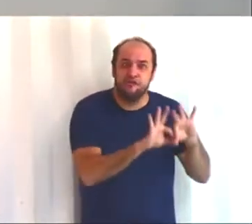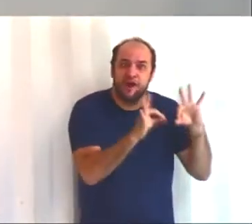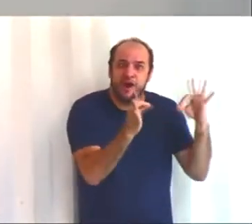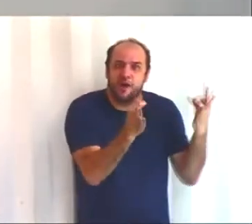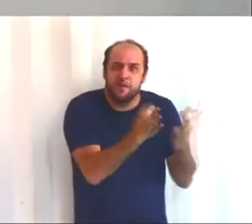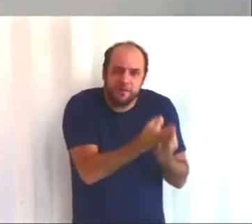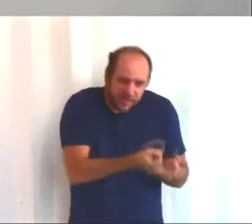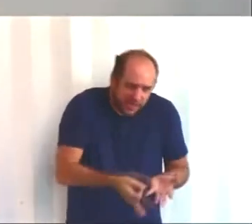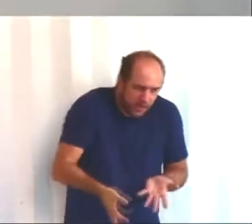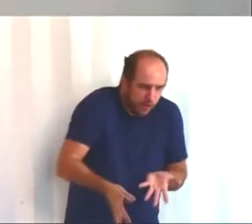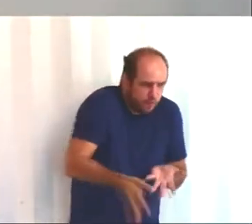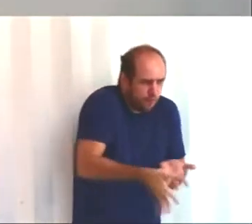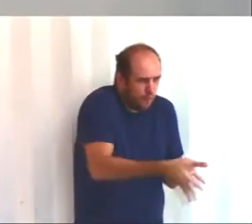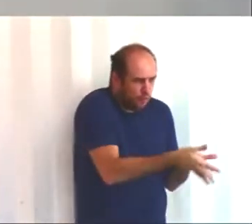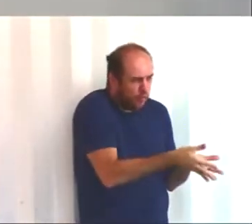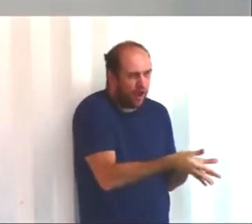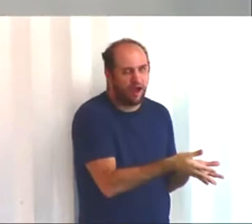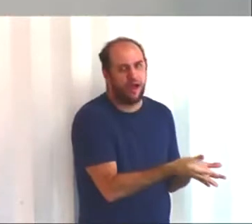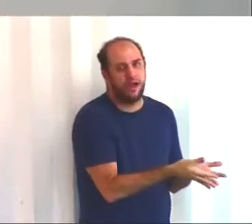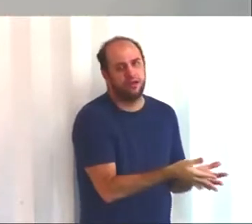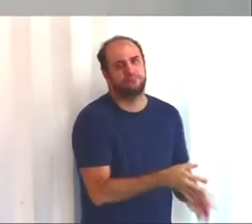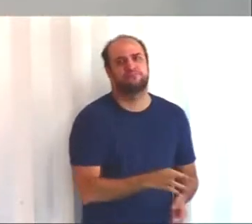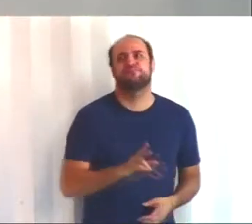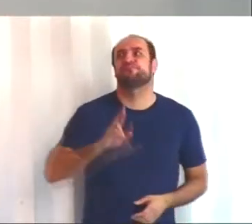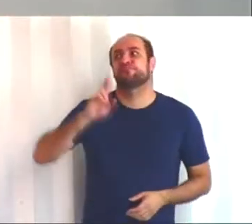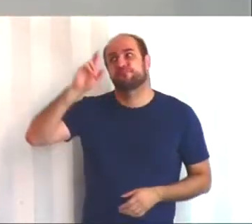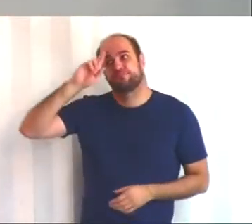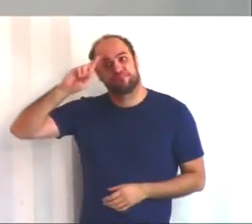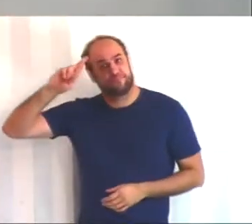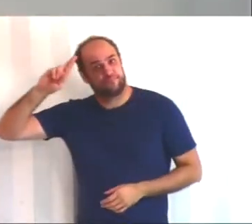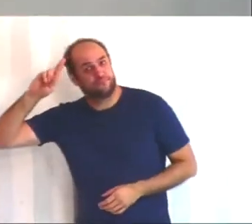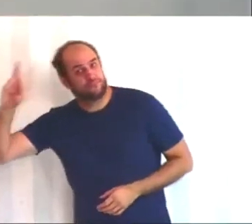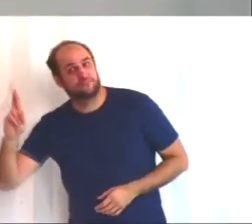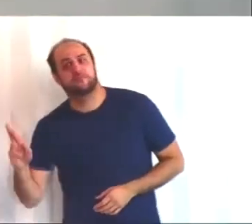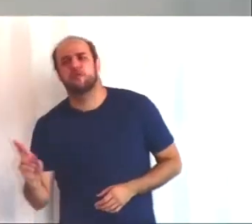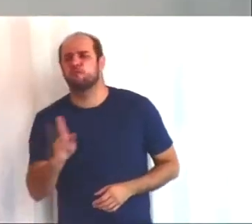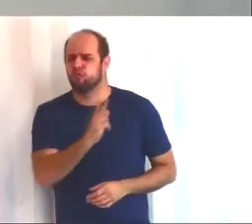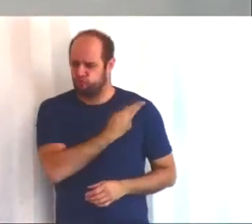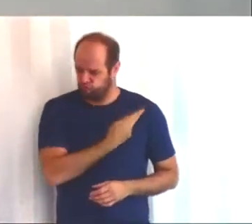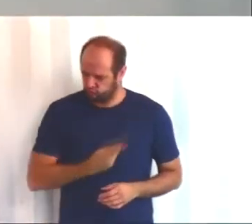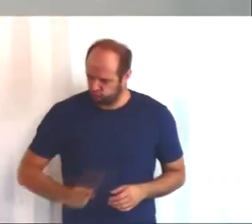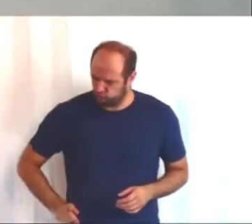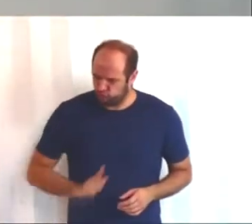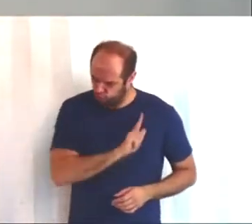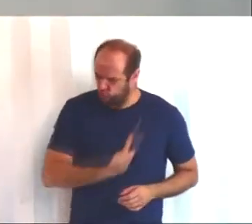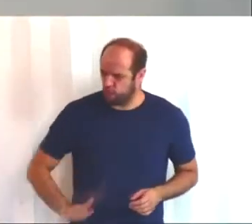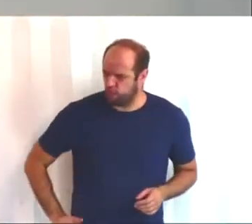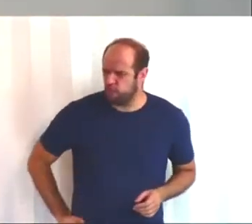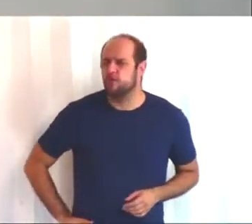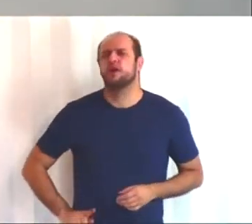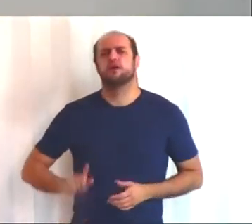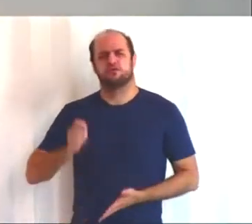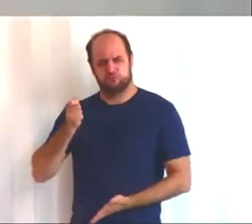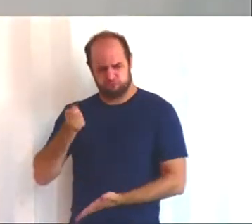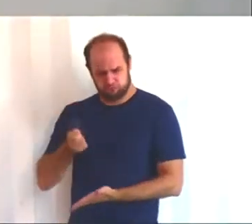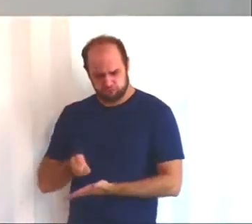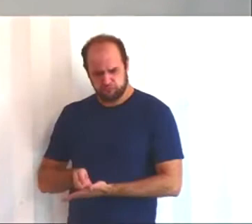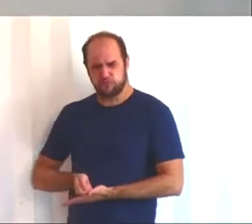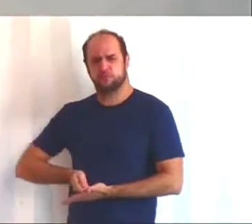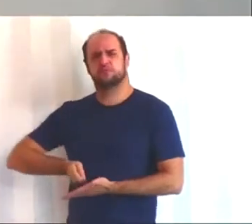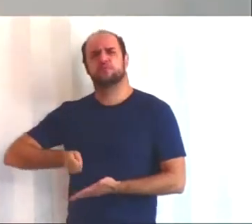adorar. Enquanto isso, o Senhor governava poderosamente, de maneira provisional, de